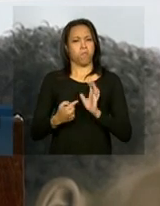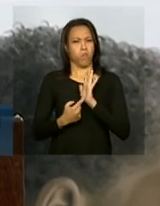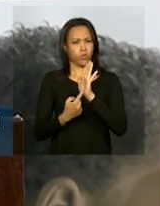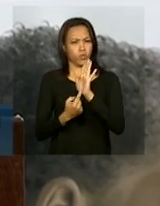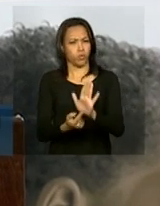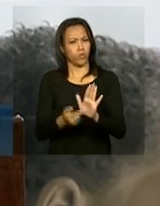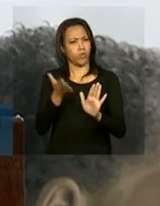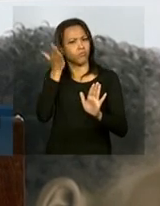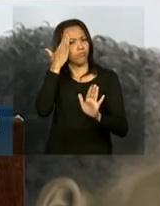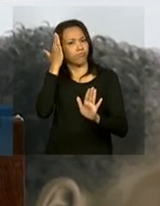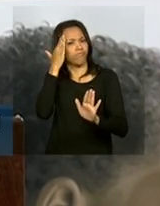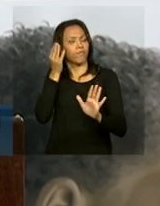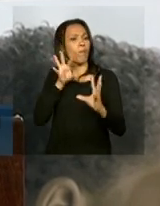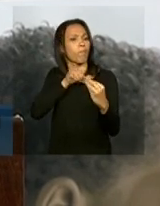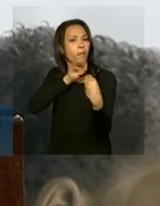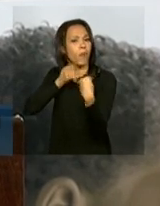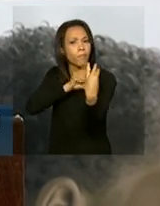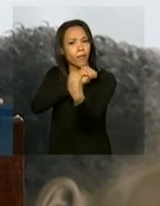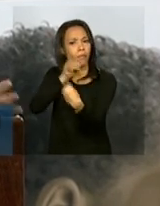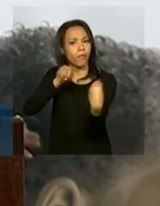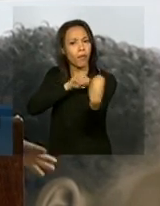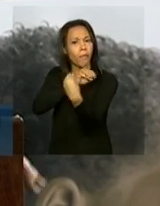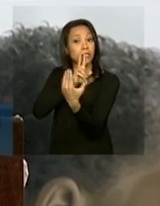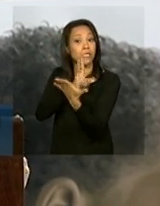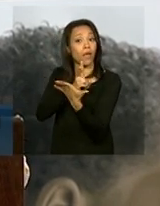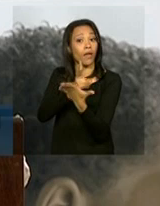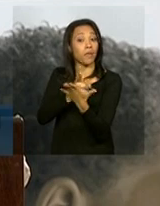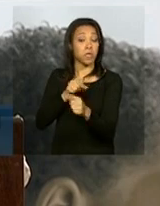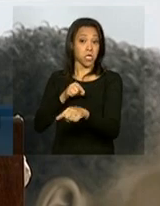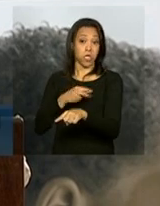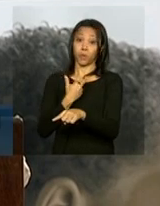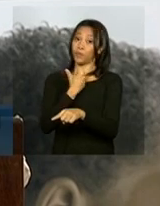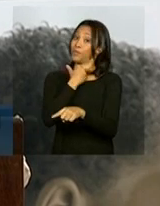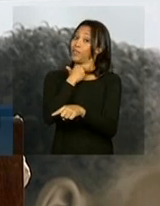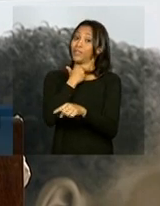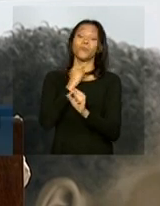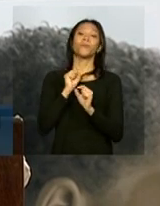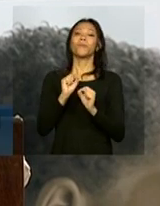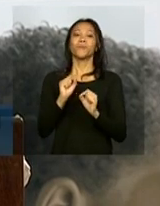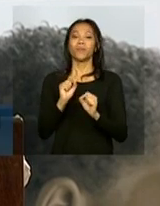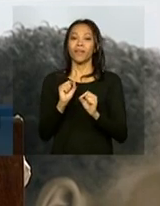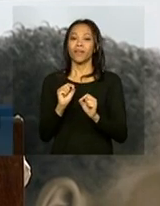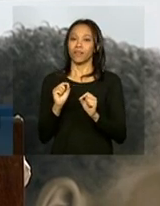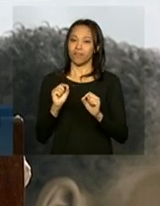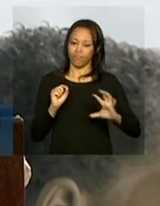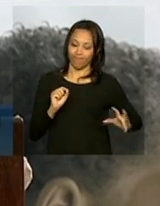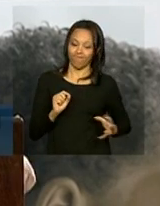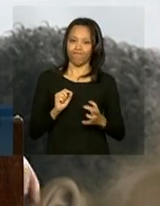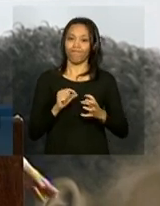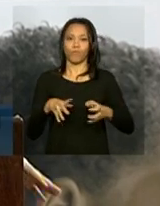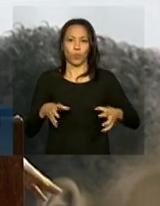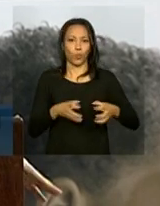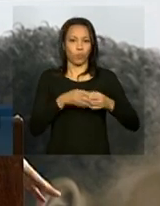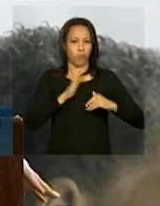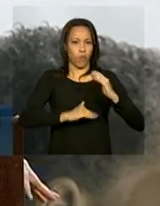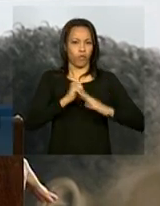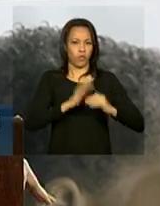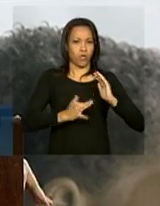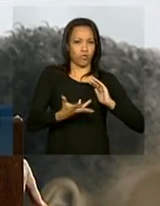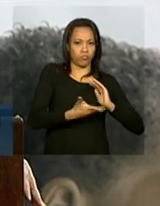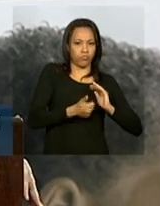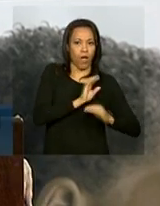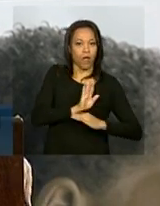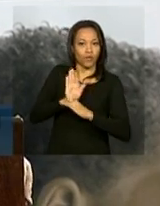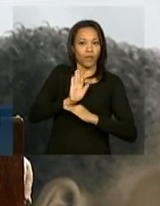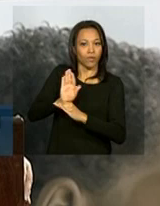de diálogo e ele não podia fazer isso se não tivesse também uma equipe sustentando